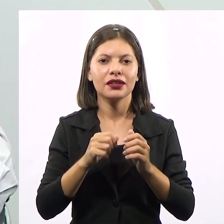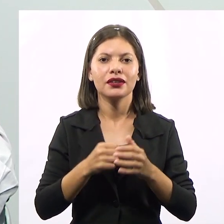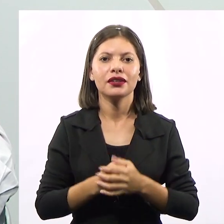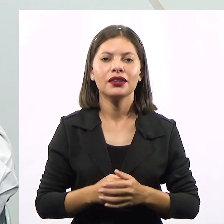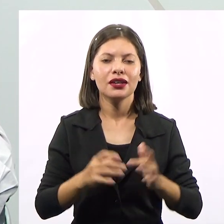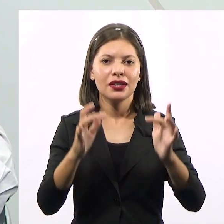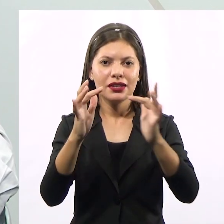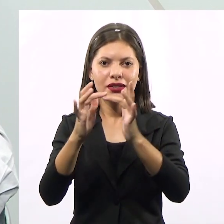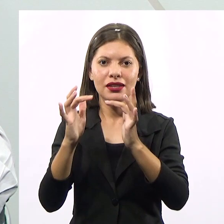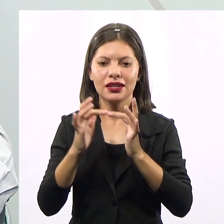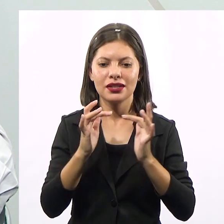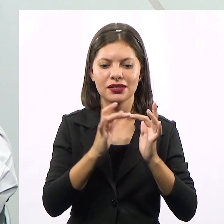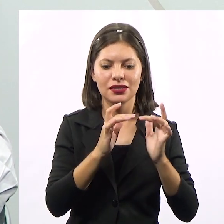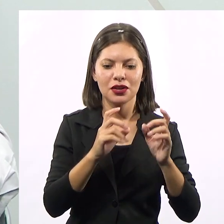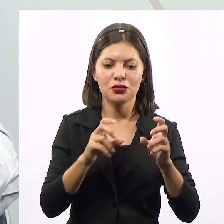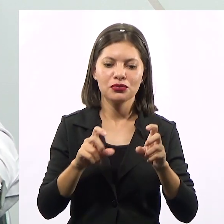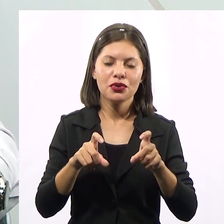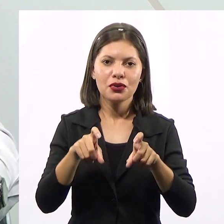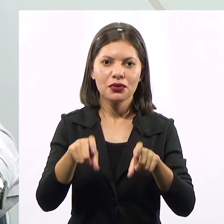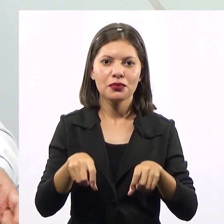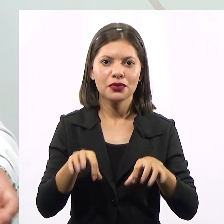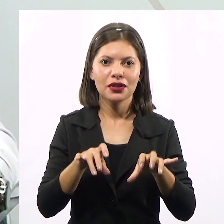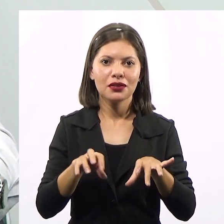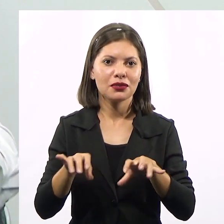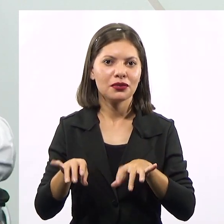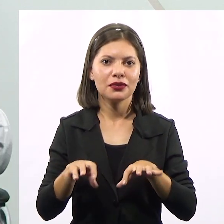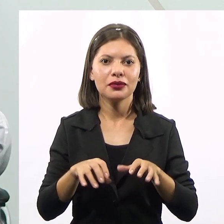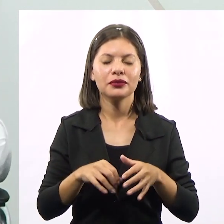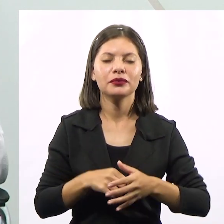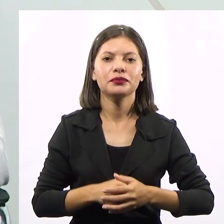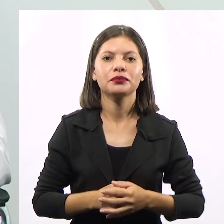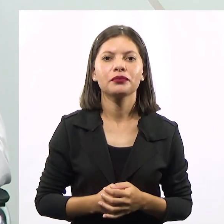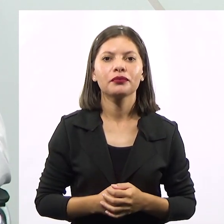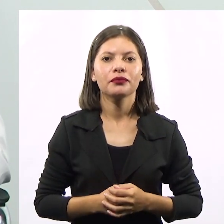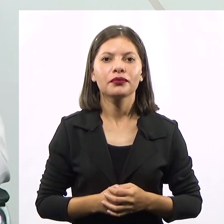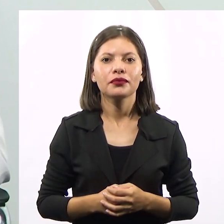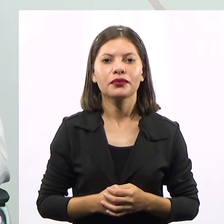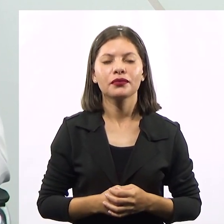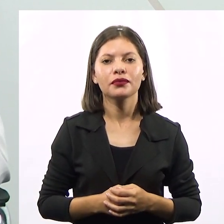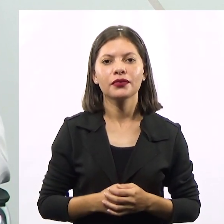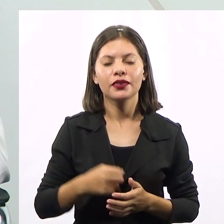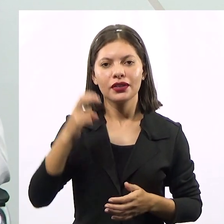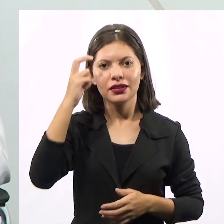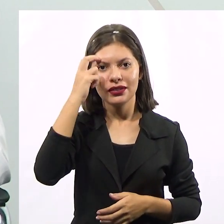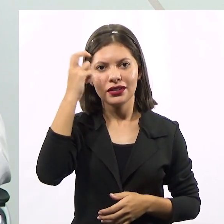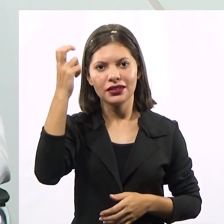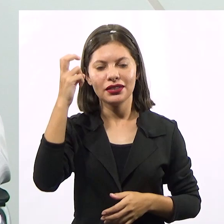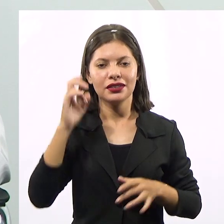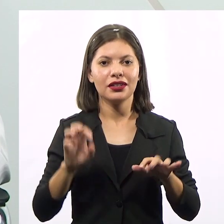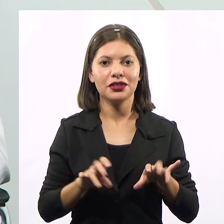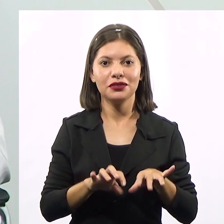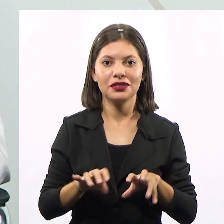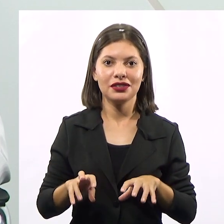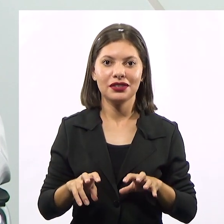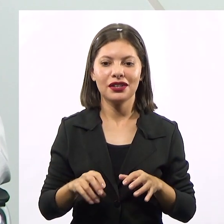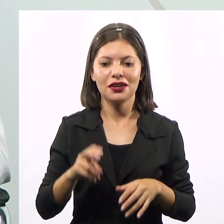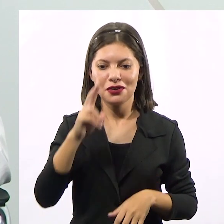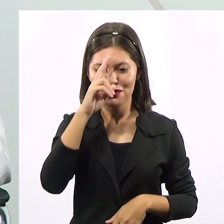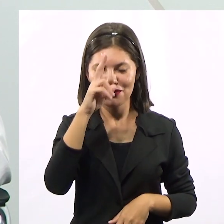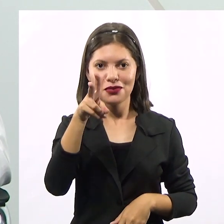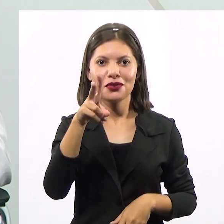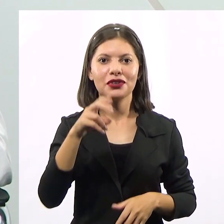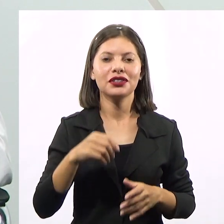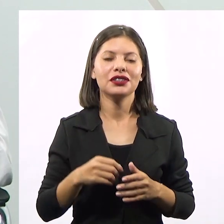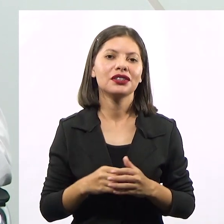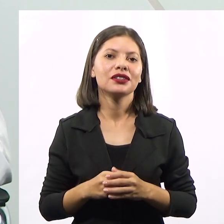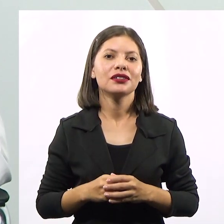interação homem-máquina, mulher-máquina, né, o computador, a internet, as inteligências artificiais, daqui para frente, cada vez mais